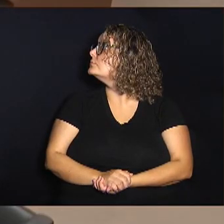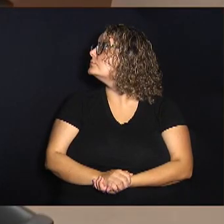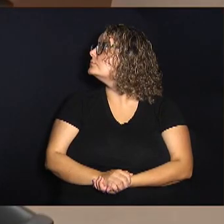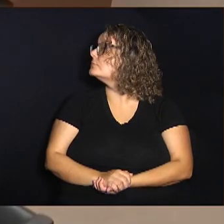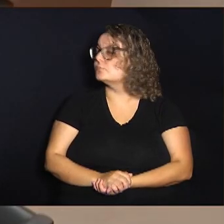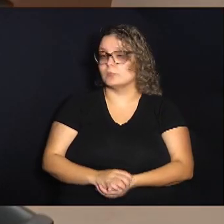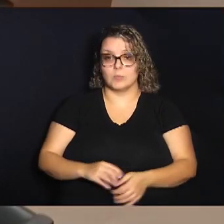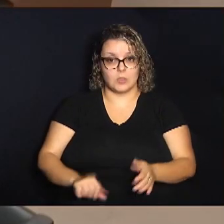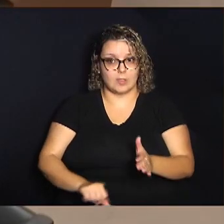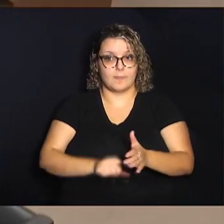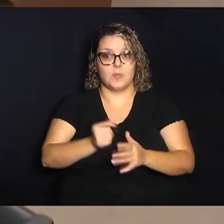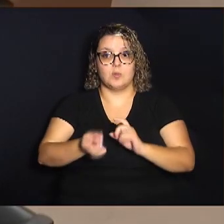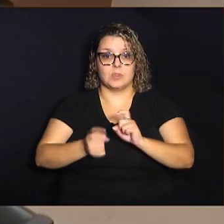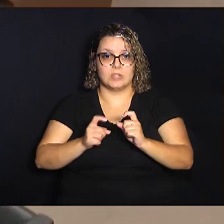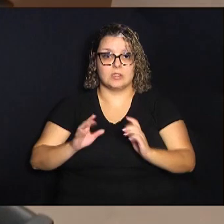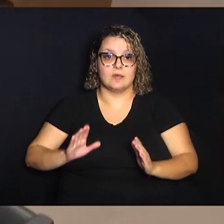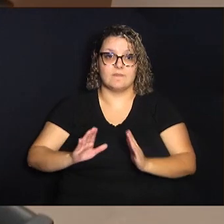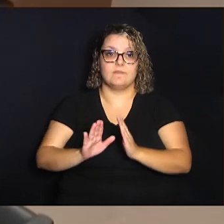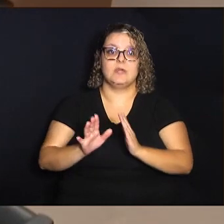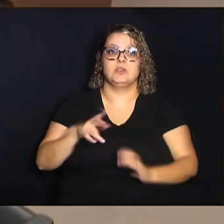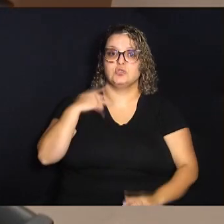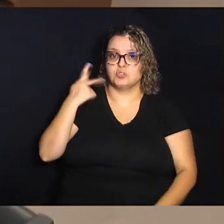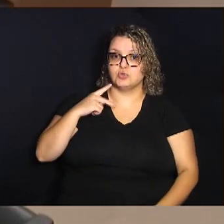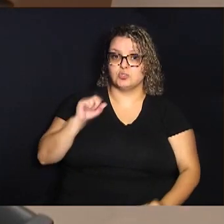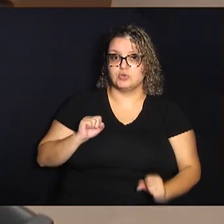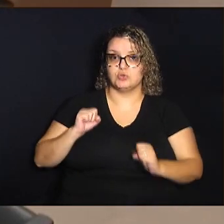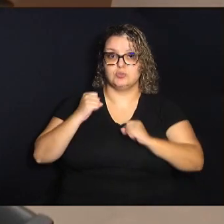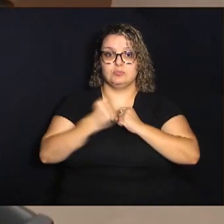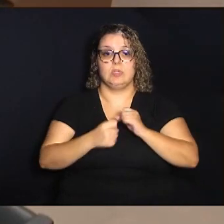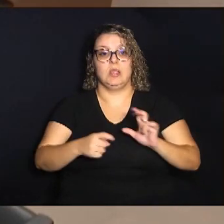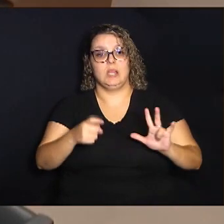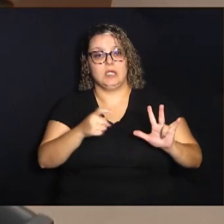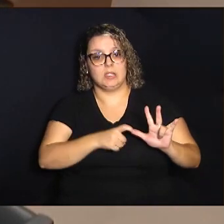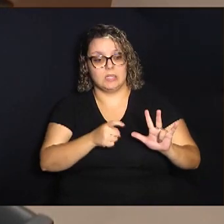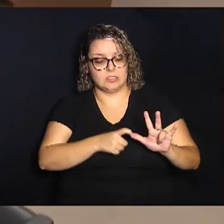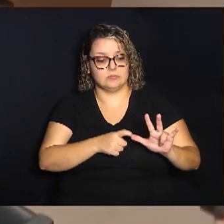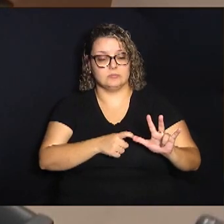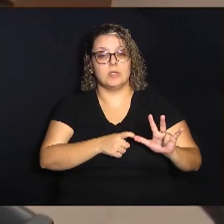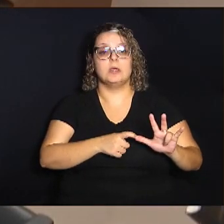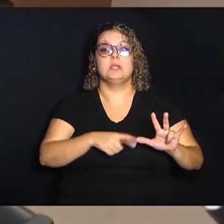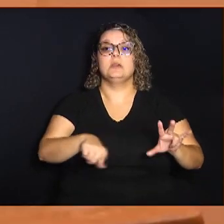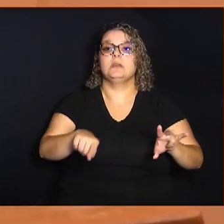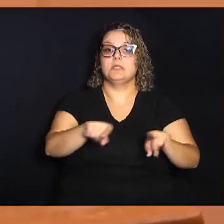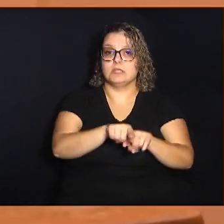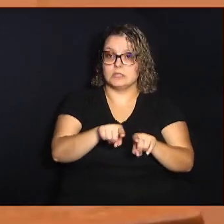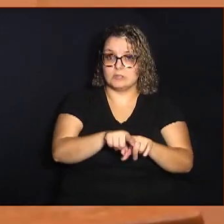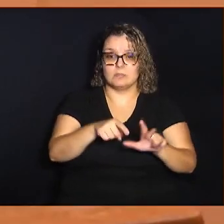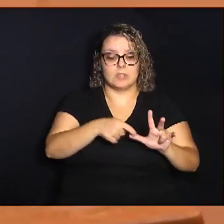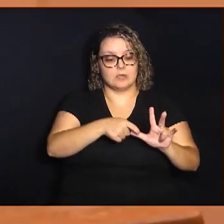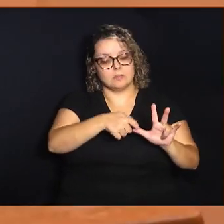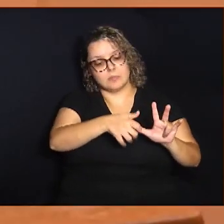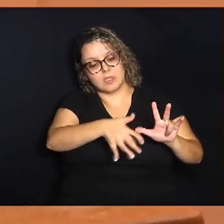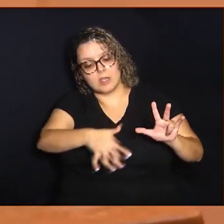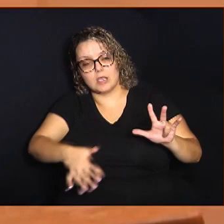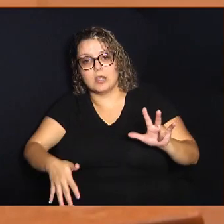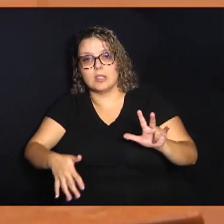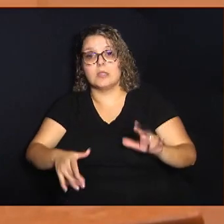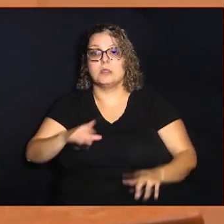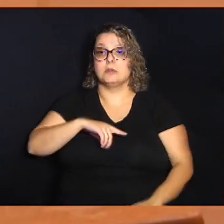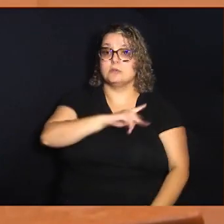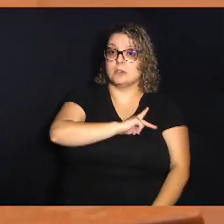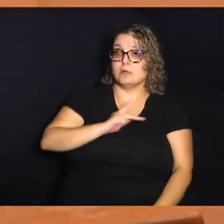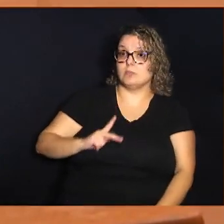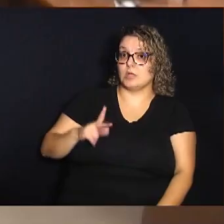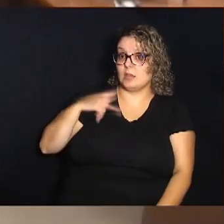Foi a primeira reunião da Frente Parlamentar de Defesa da Cannabis Medicinal e do Cânhamo Industrial, que tem como presidente a